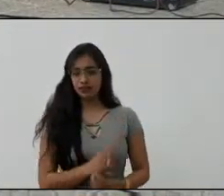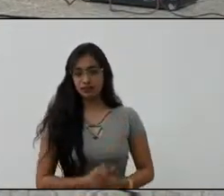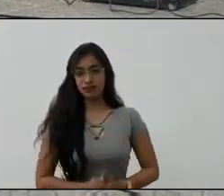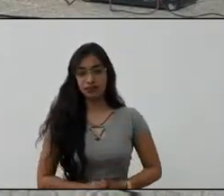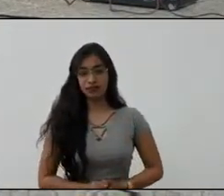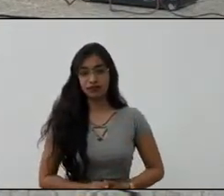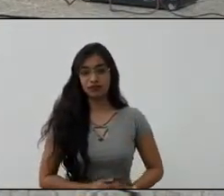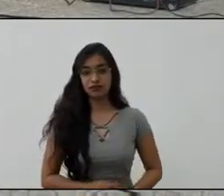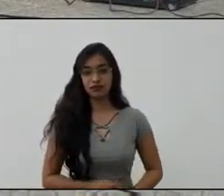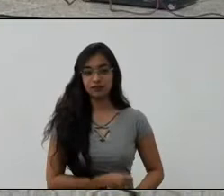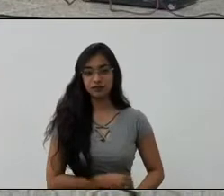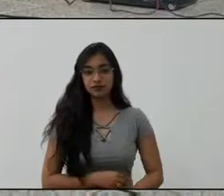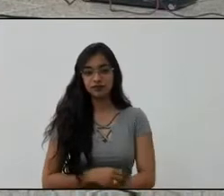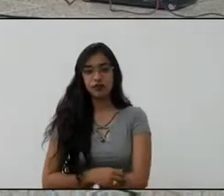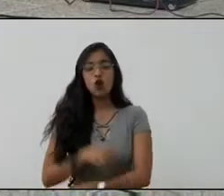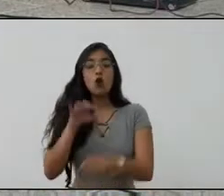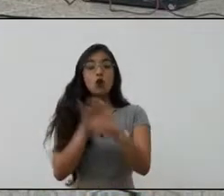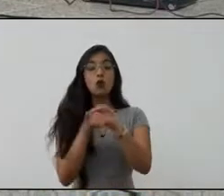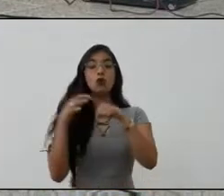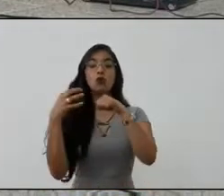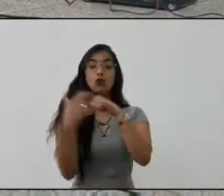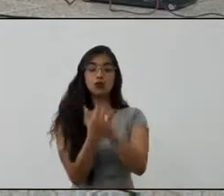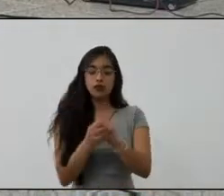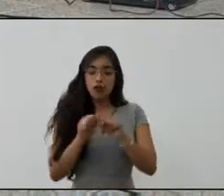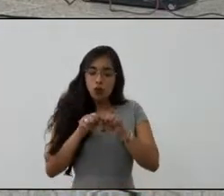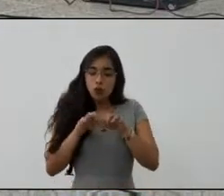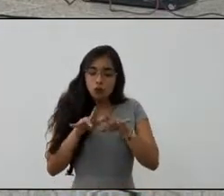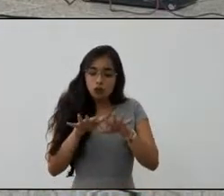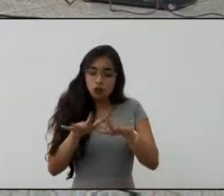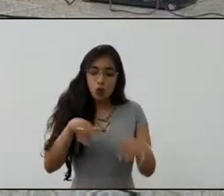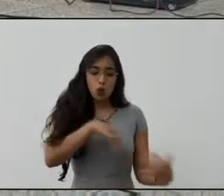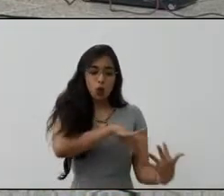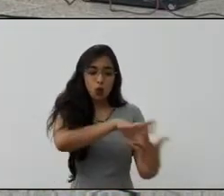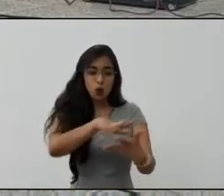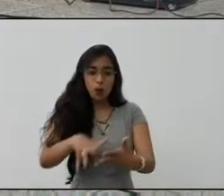Um ínfimo vírus colocou o mundo de joelhos.